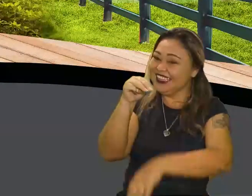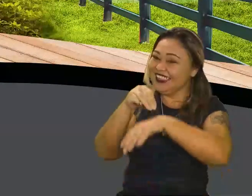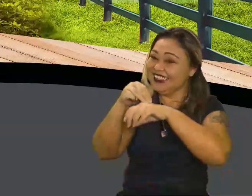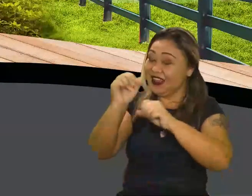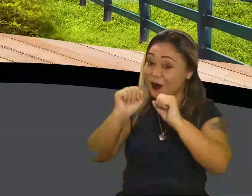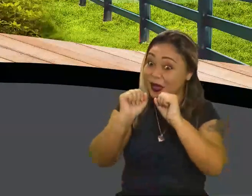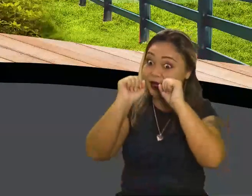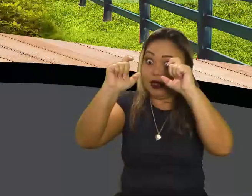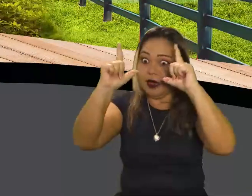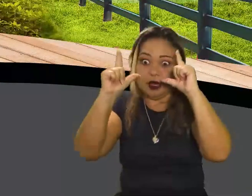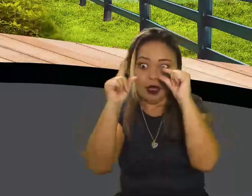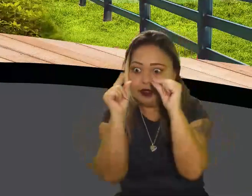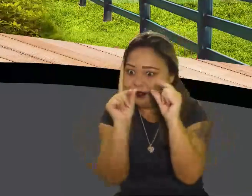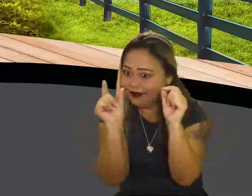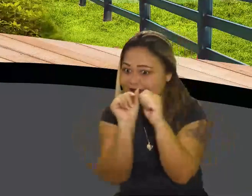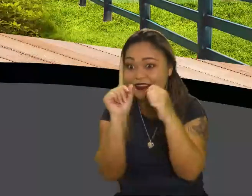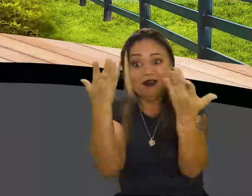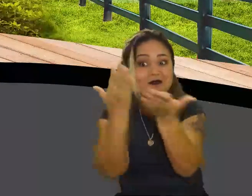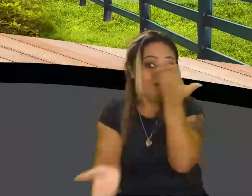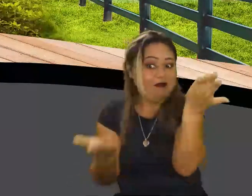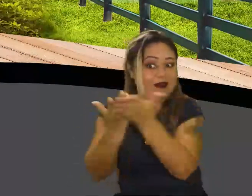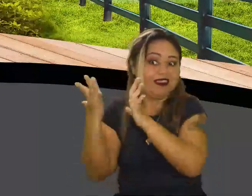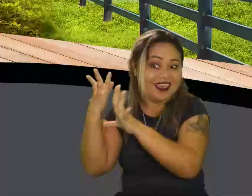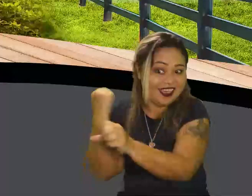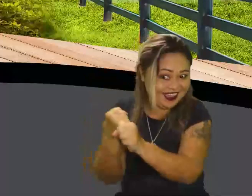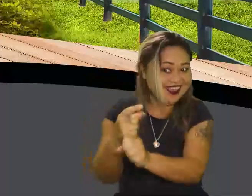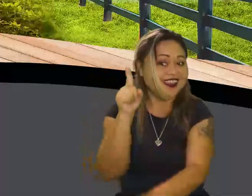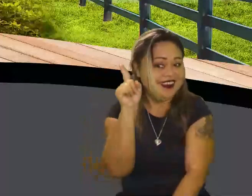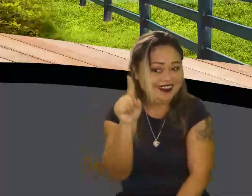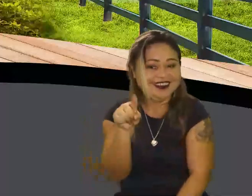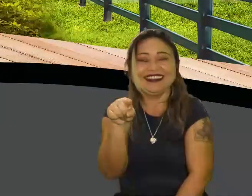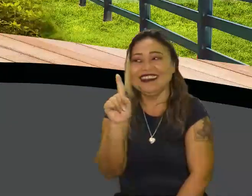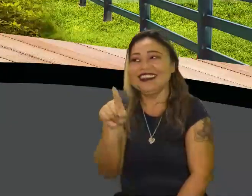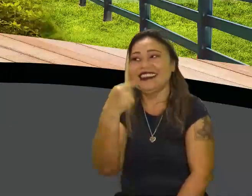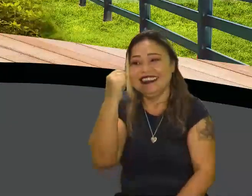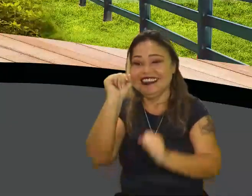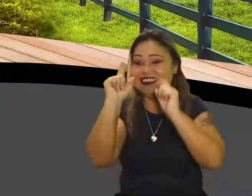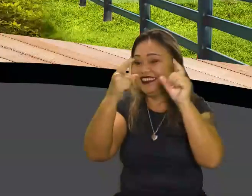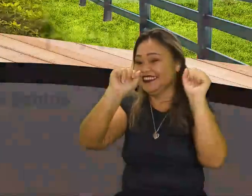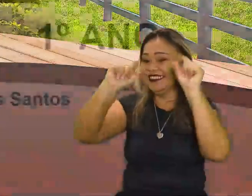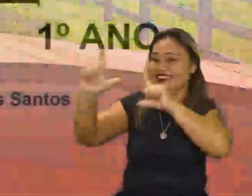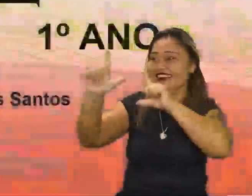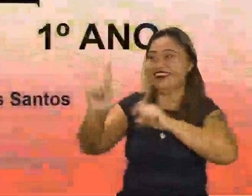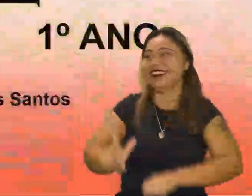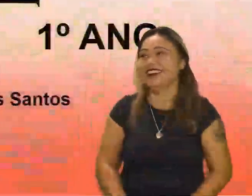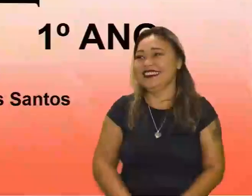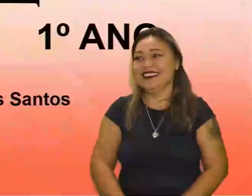o olho, não pisca, senão você vai perder essa revisão. Dá uma olhada lá na tela.